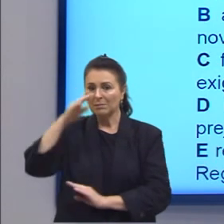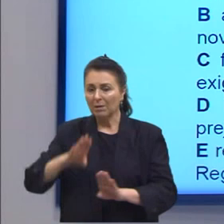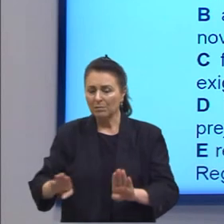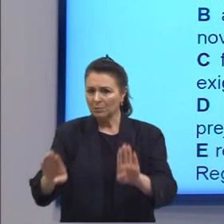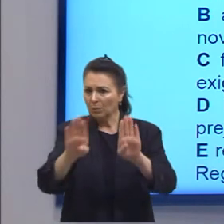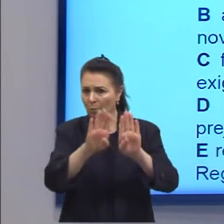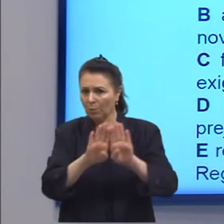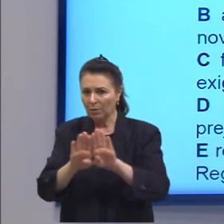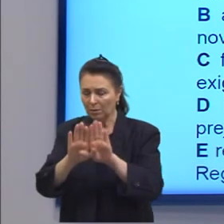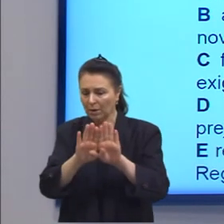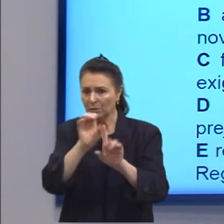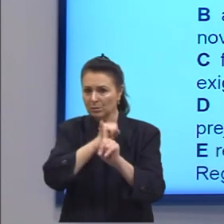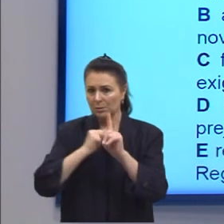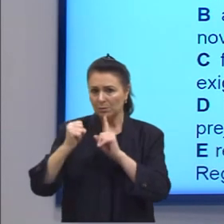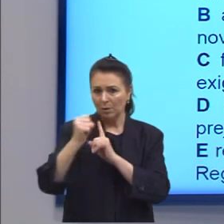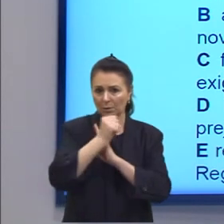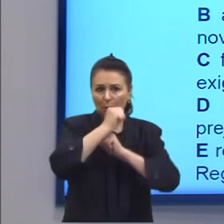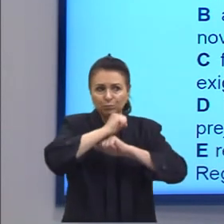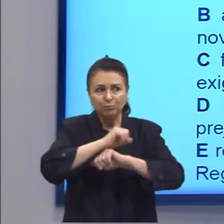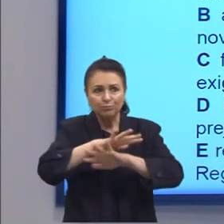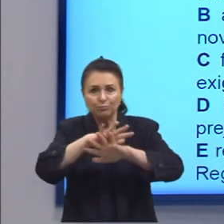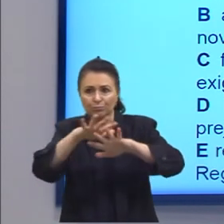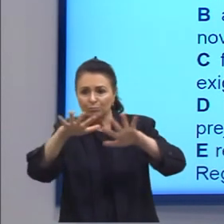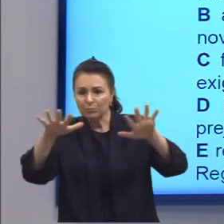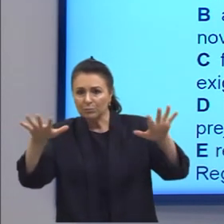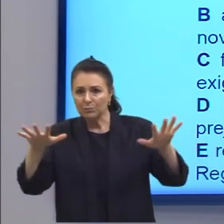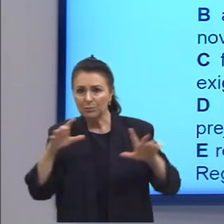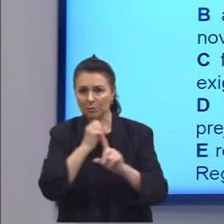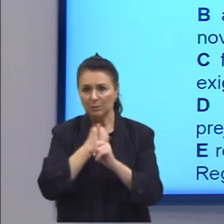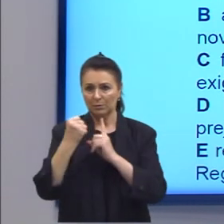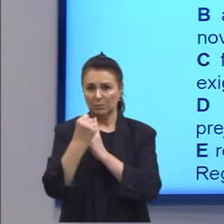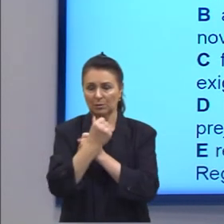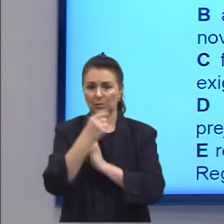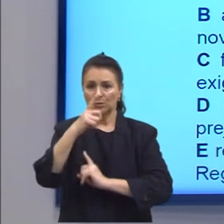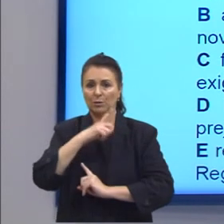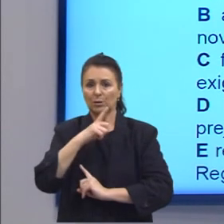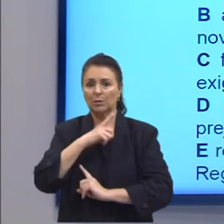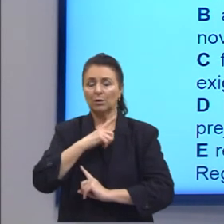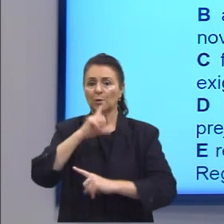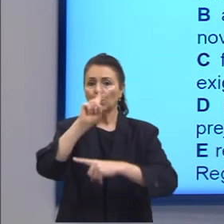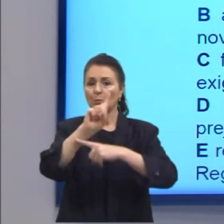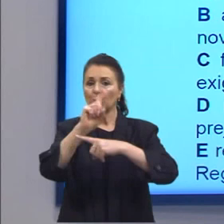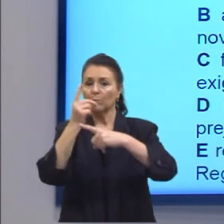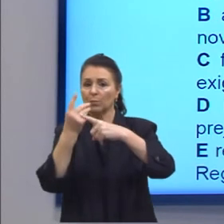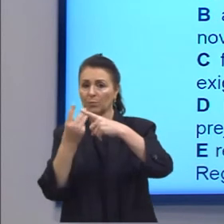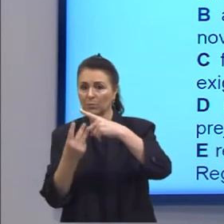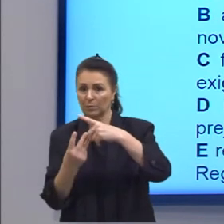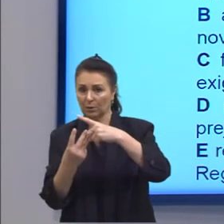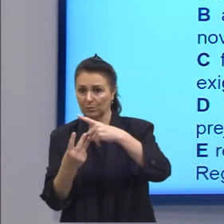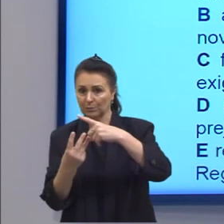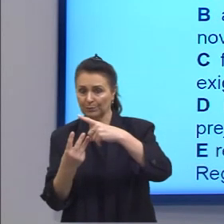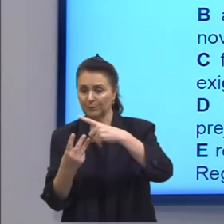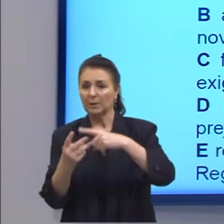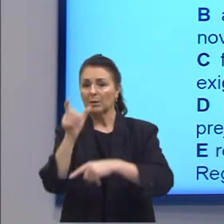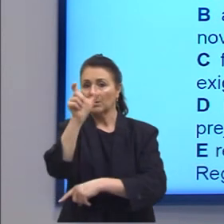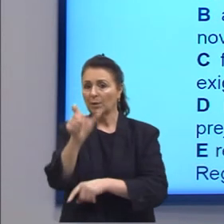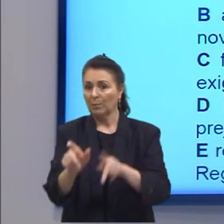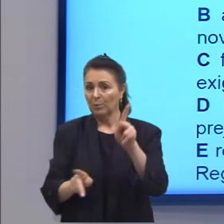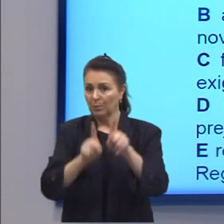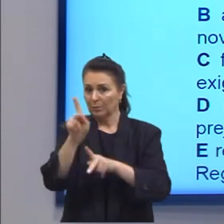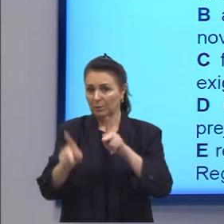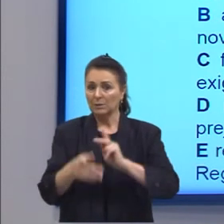social estava a propagar-se numa sociedade e ter só um terço da população era de brancos